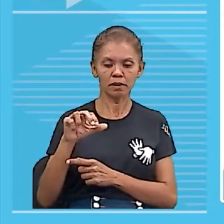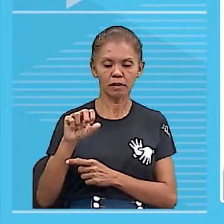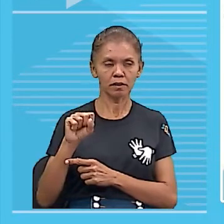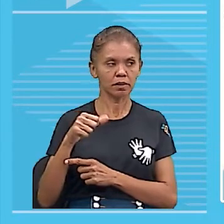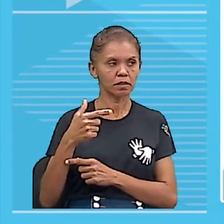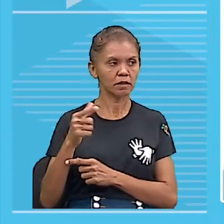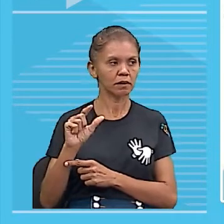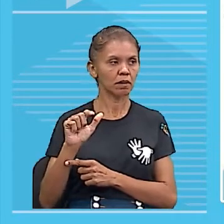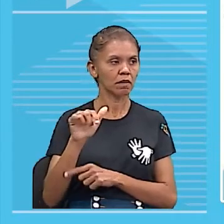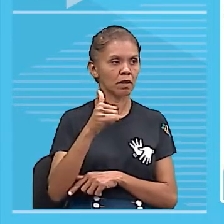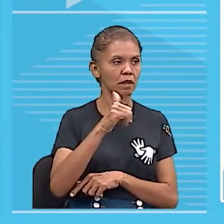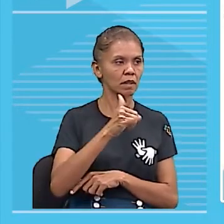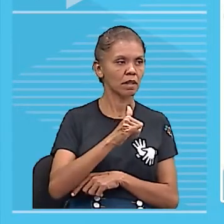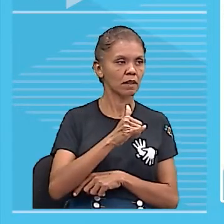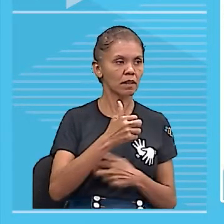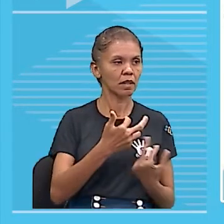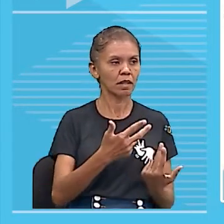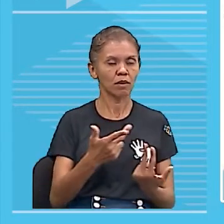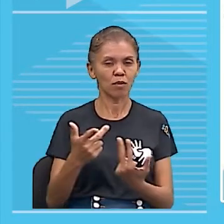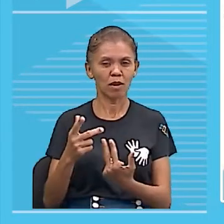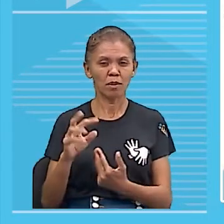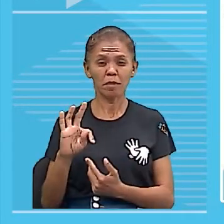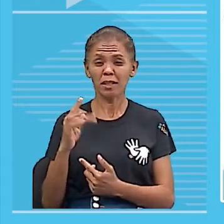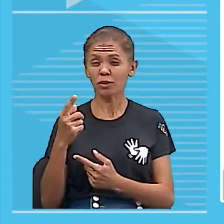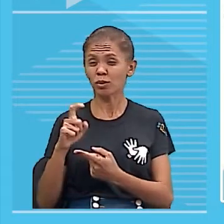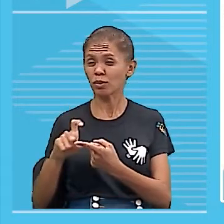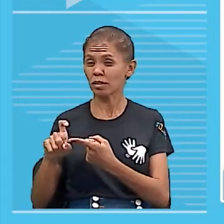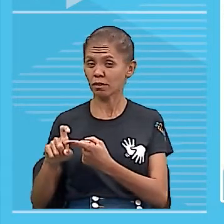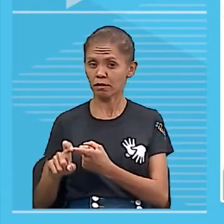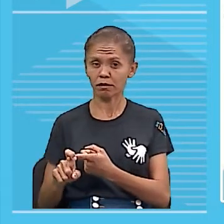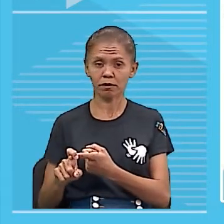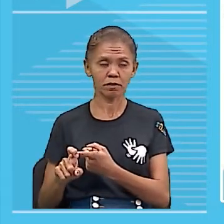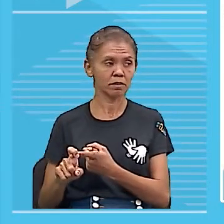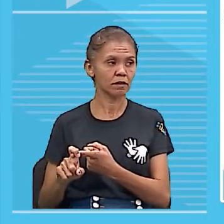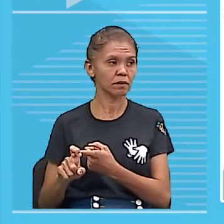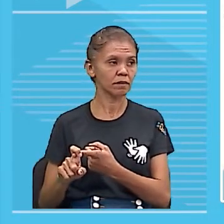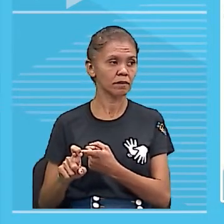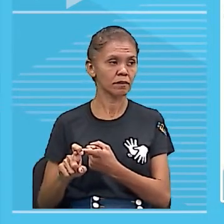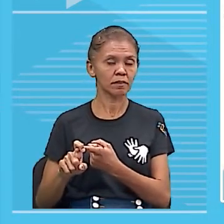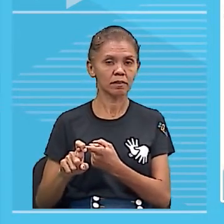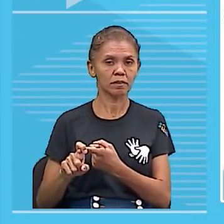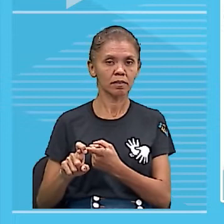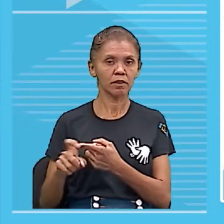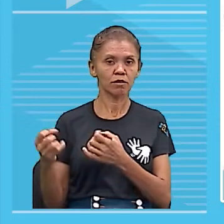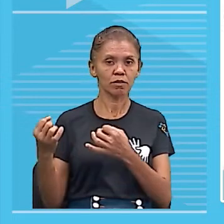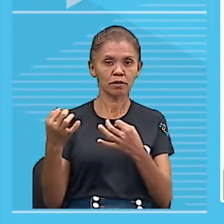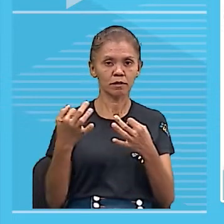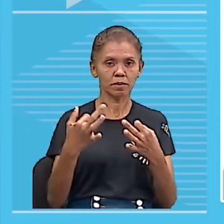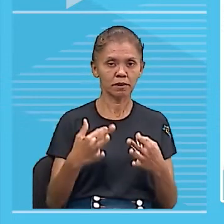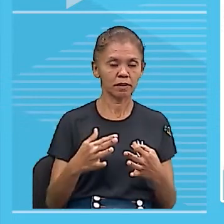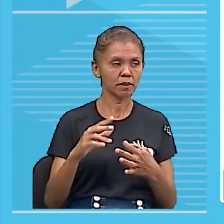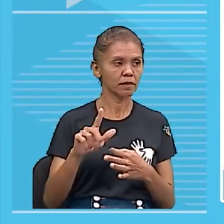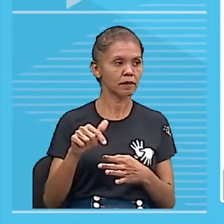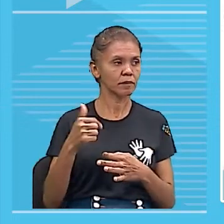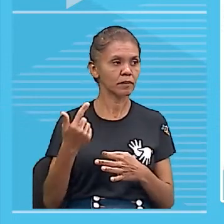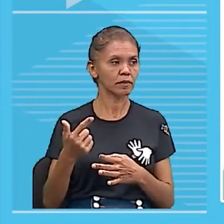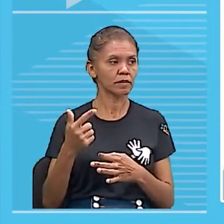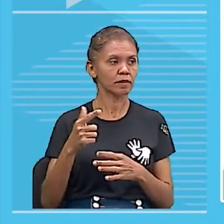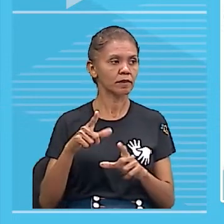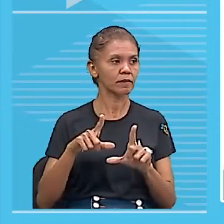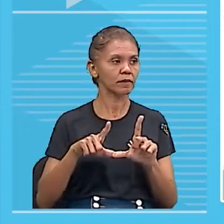igual para todos os resistores a gente vai já falar sobre isso na associação em paralelo